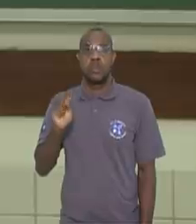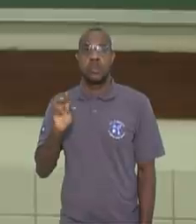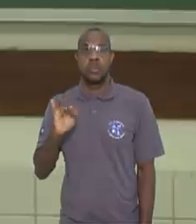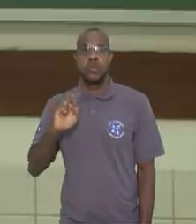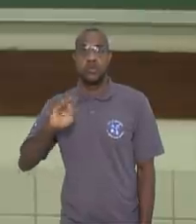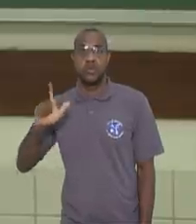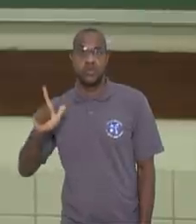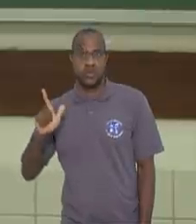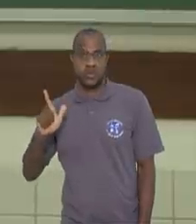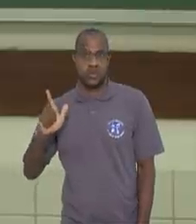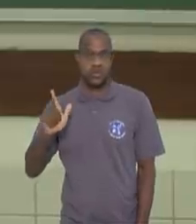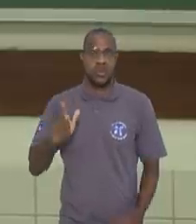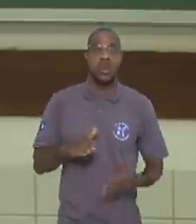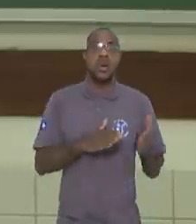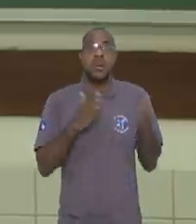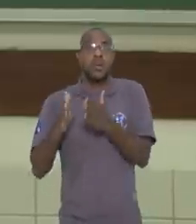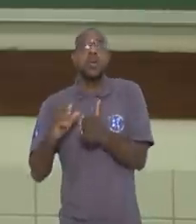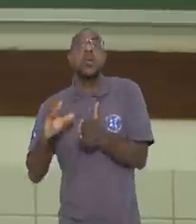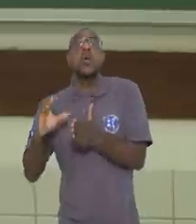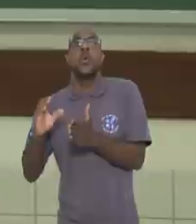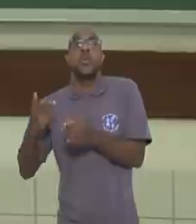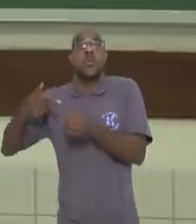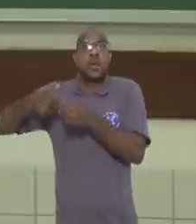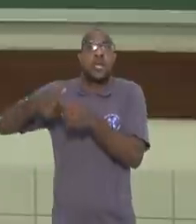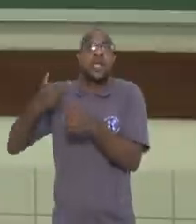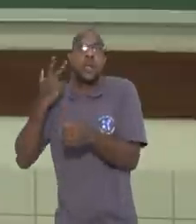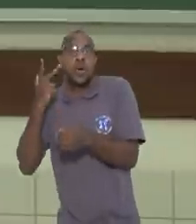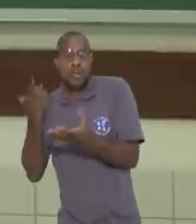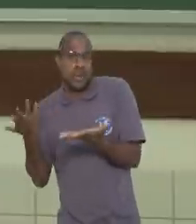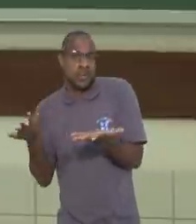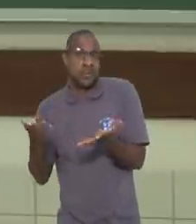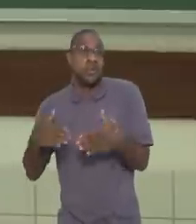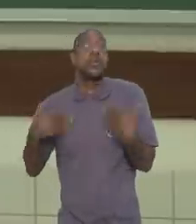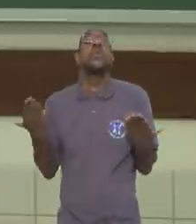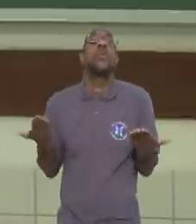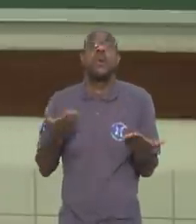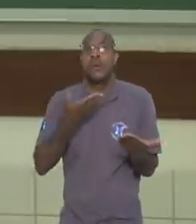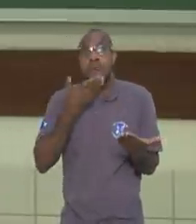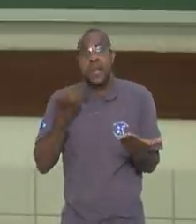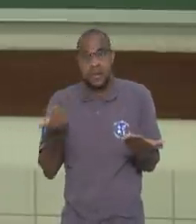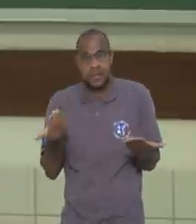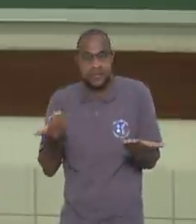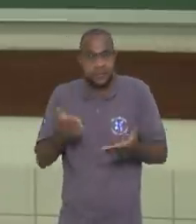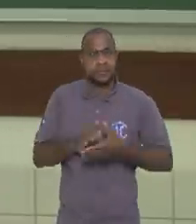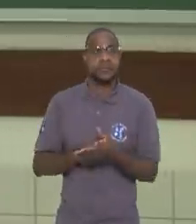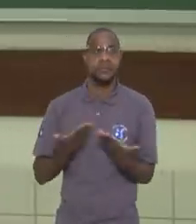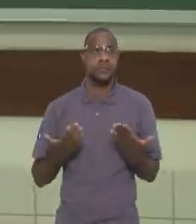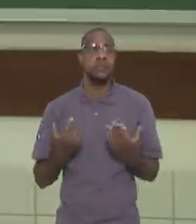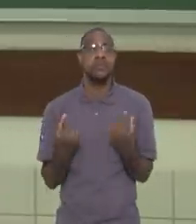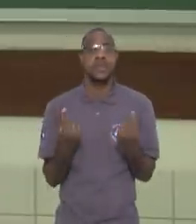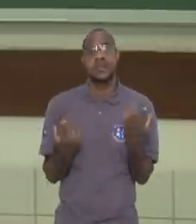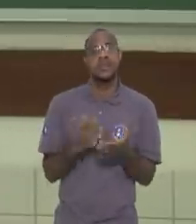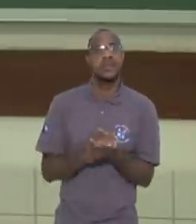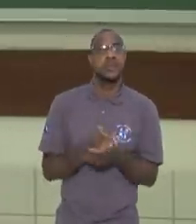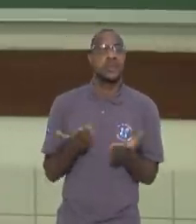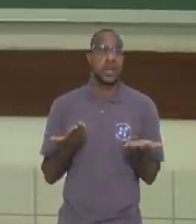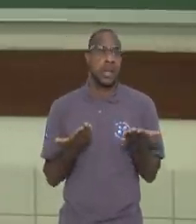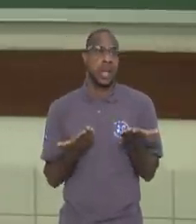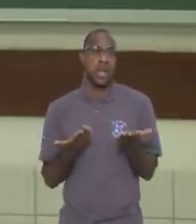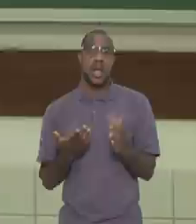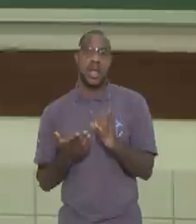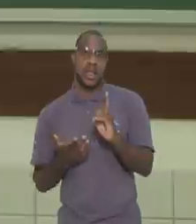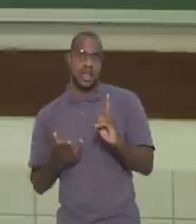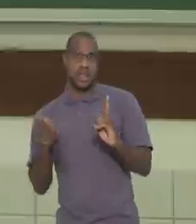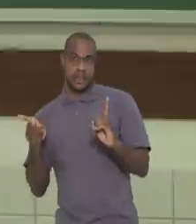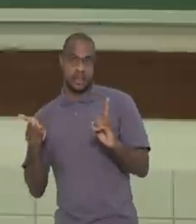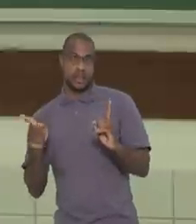das controvérsias de você ter que desmatar uma área para plantar. Mas se a gente for pensar nas microalgas, nas bactérias que estavam falando lá, quem sabe a gente resolve esse